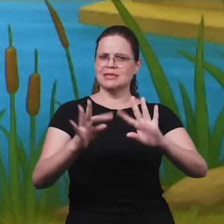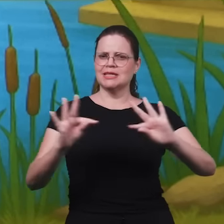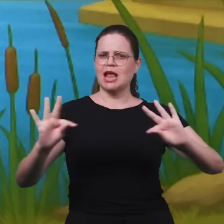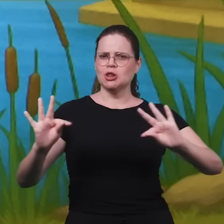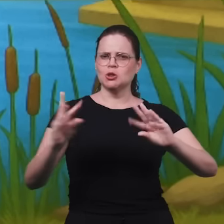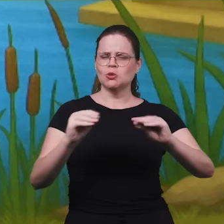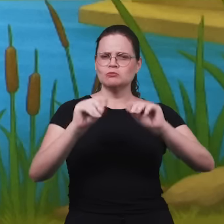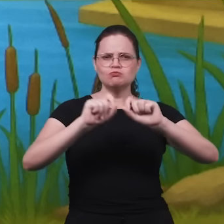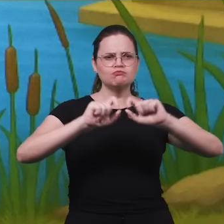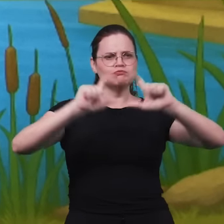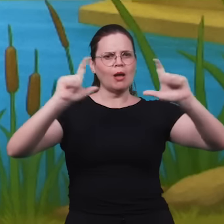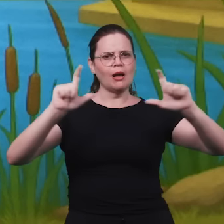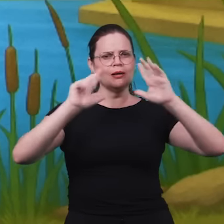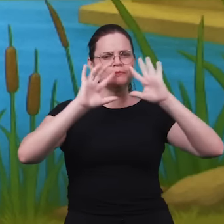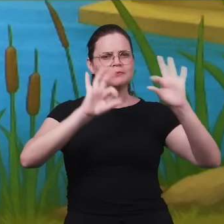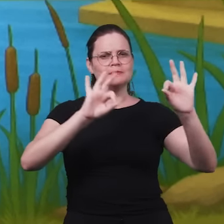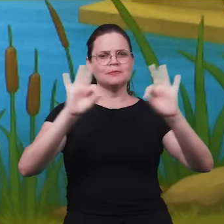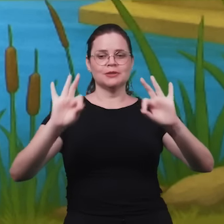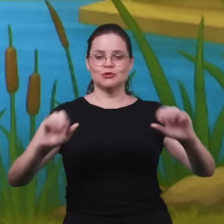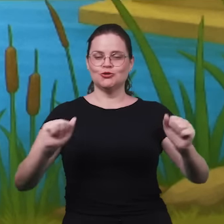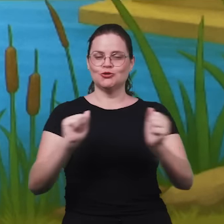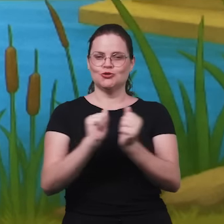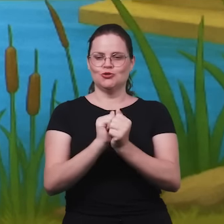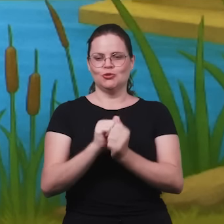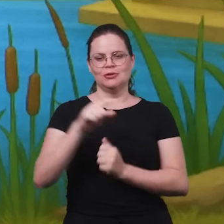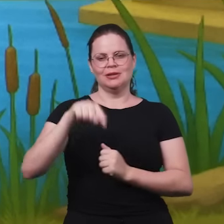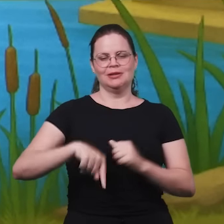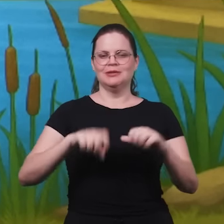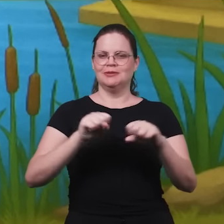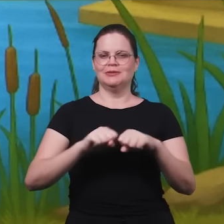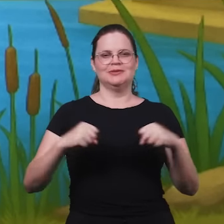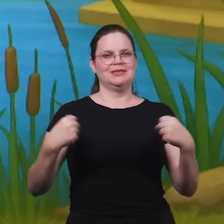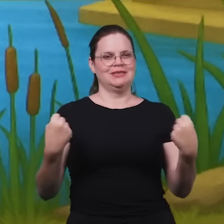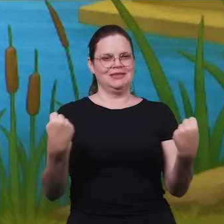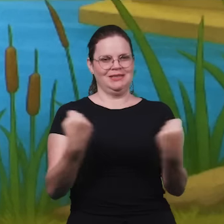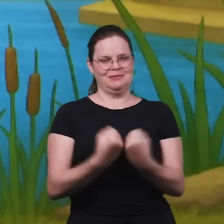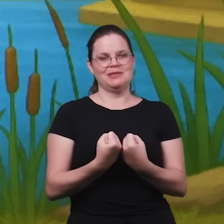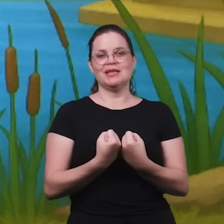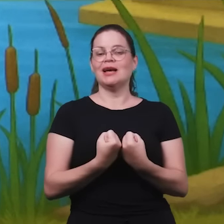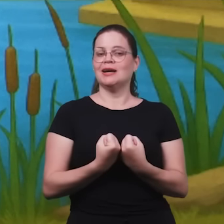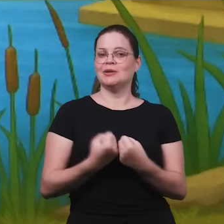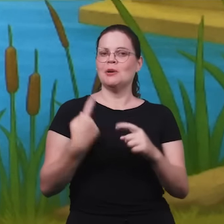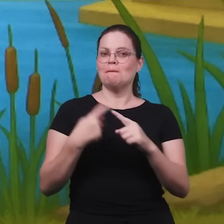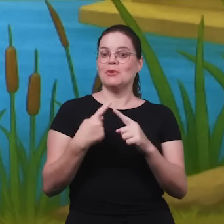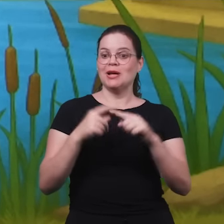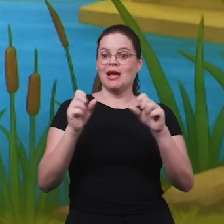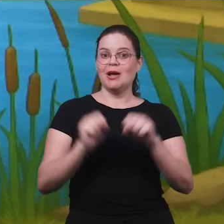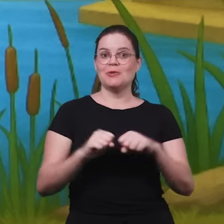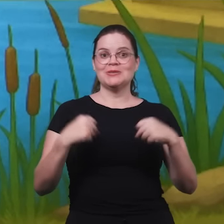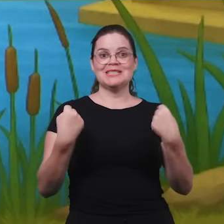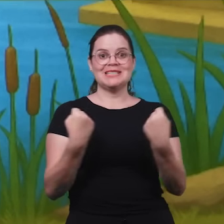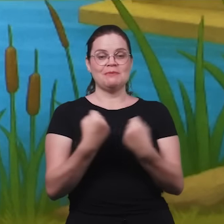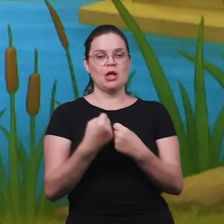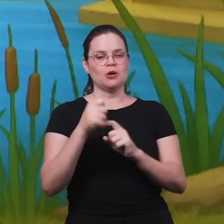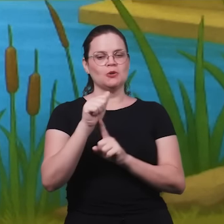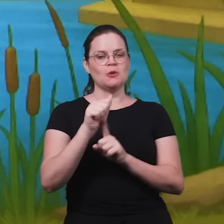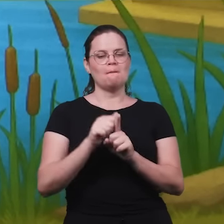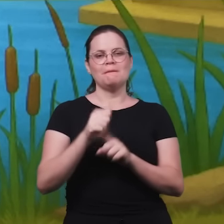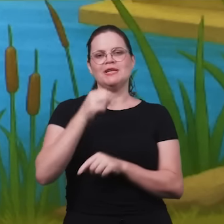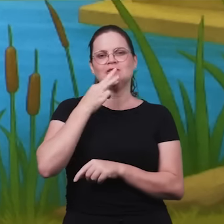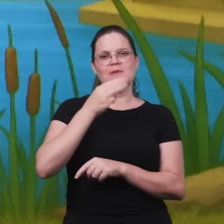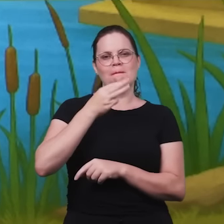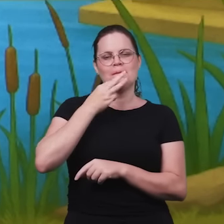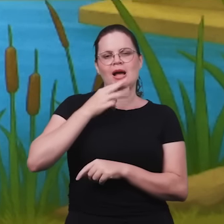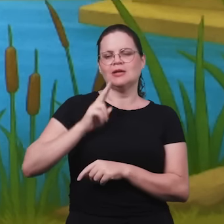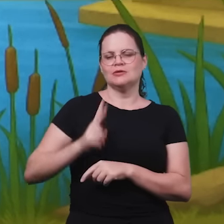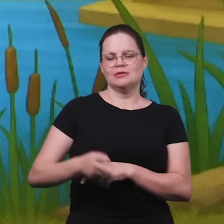e aceitaram participar conosco do nosso seminário de março de 2026 da